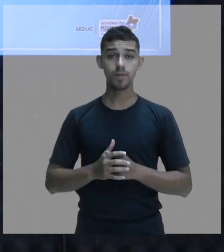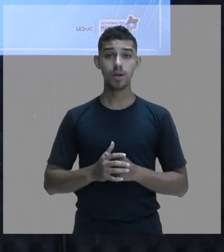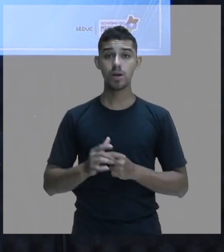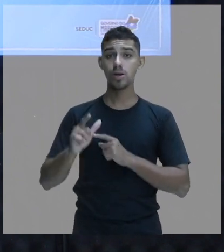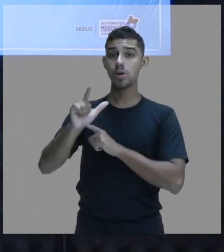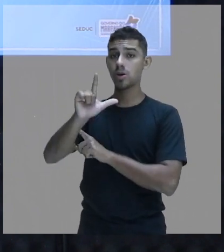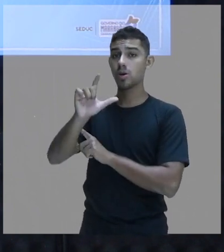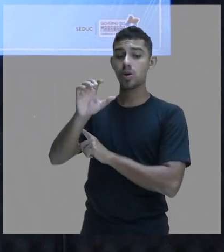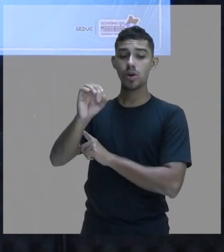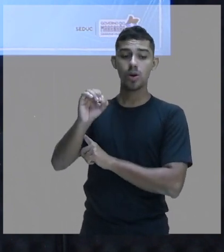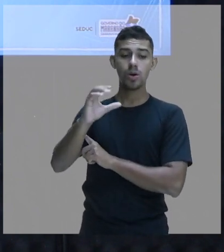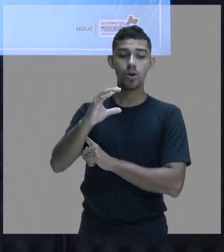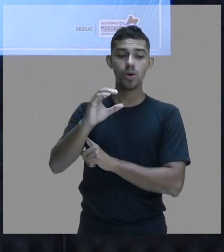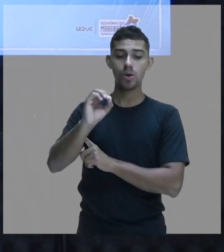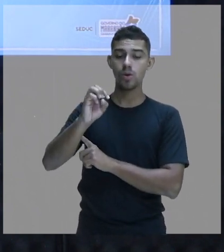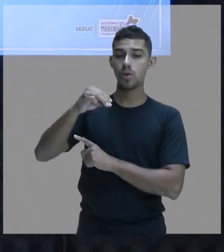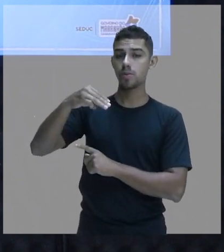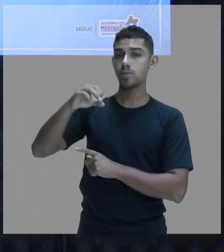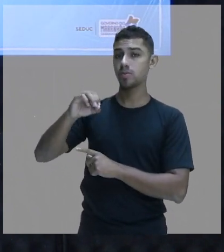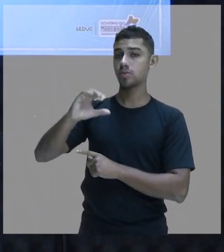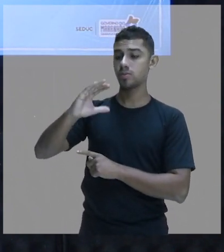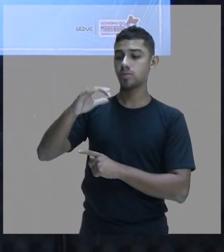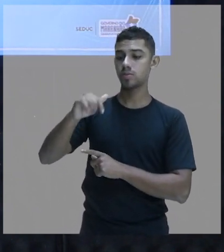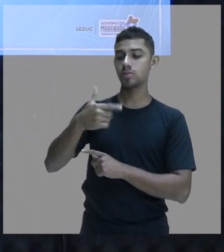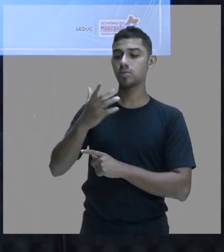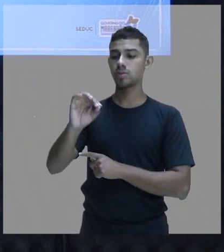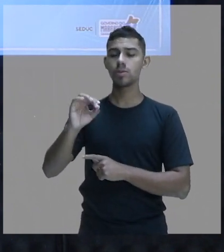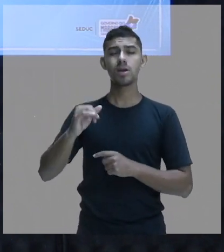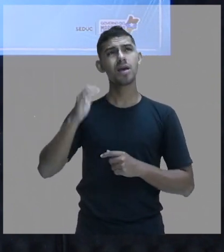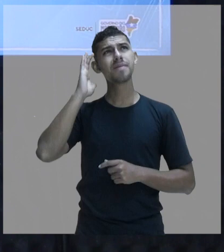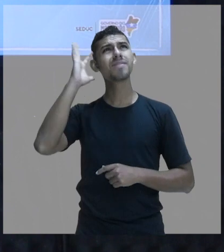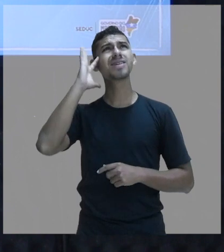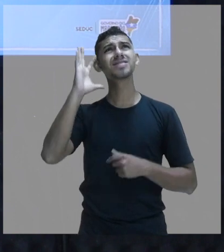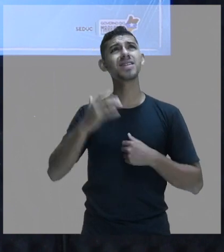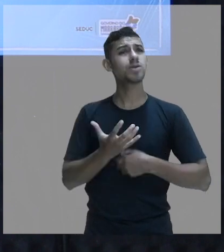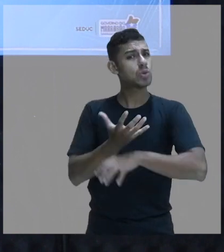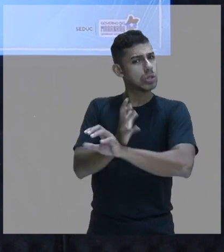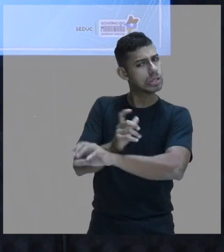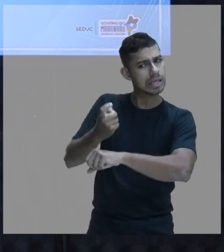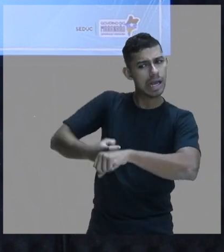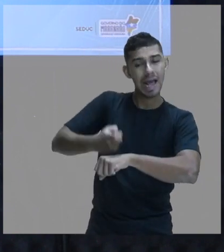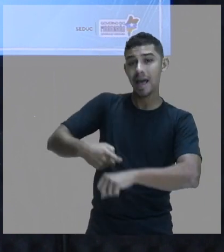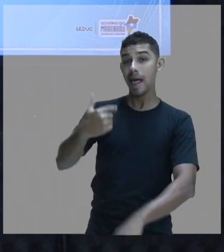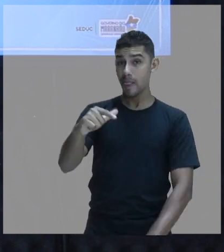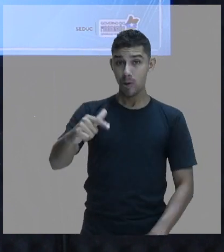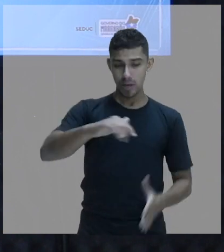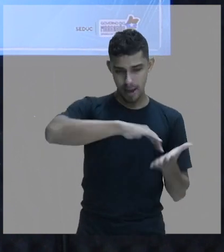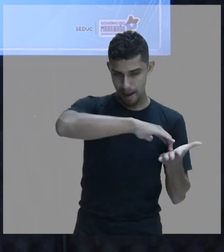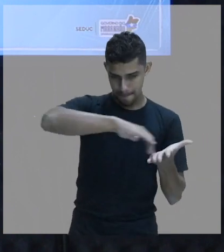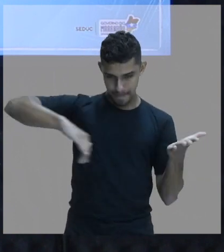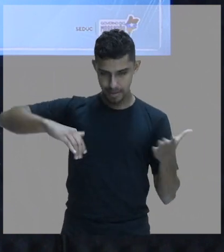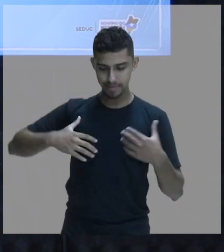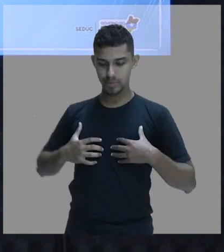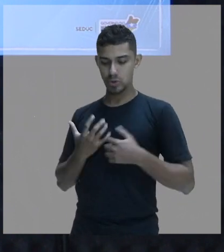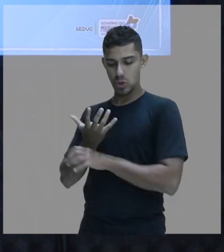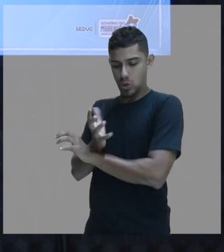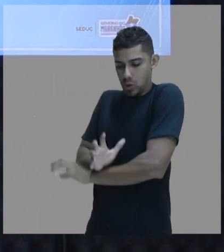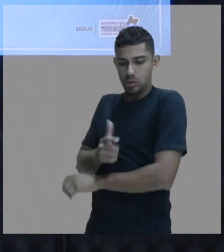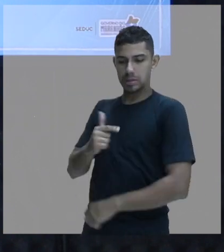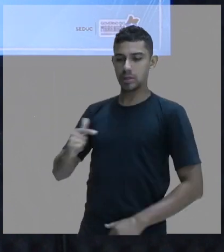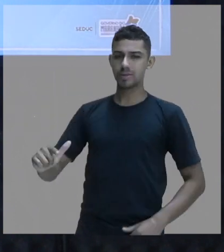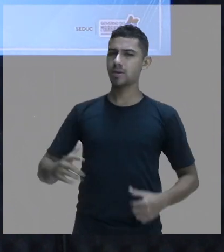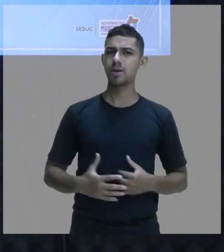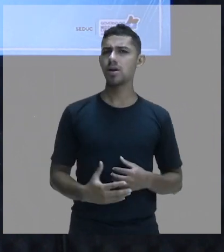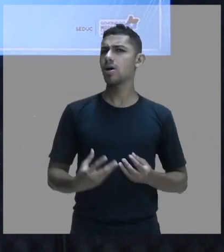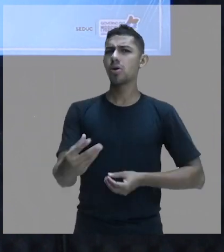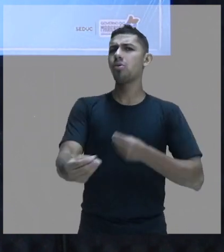Locomoção. Imaginemos o nosso corpo sem essa estrutura rígida, sem os ossos.